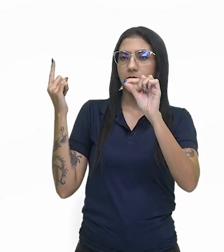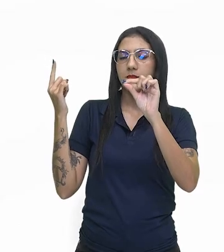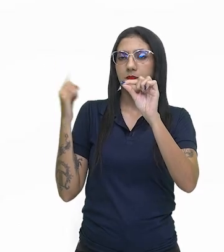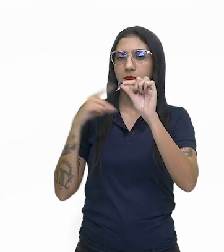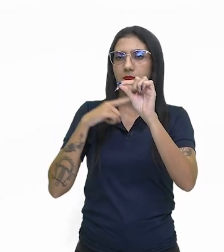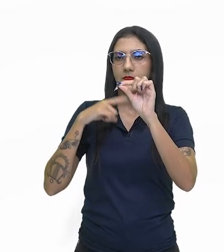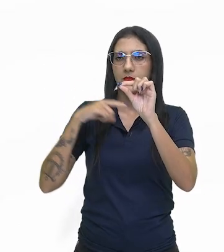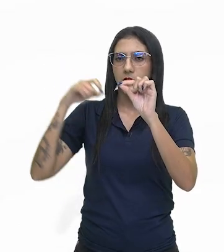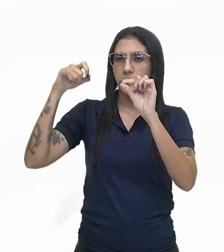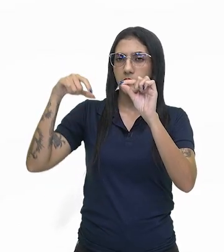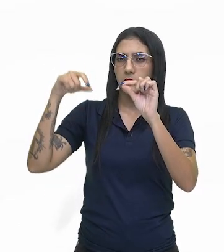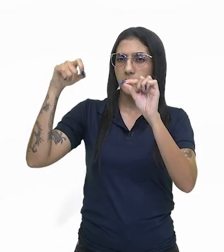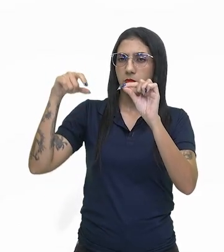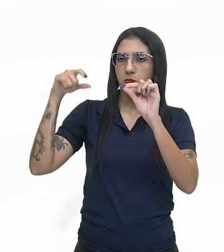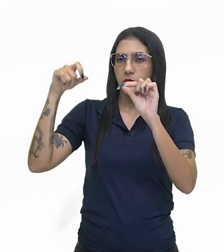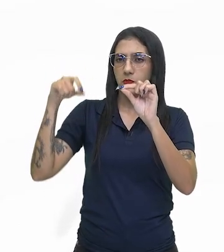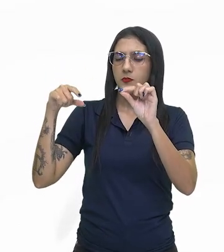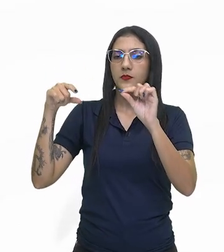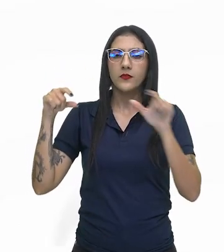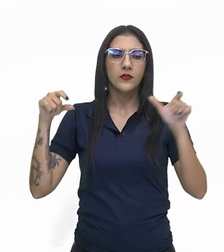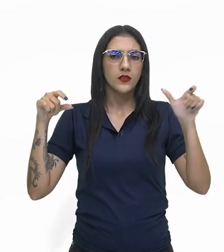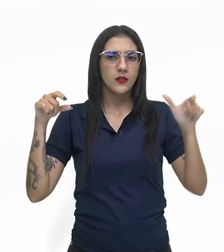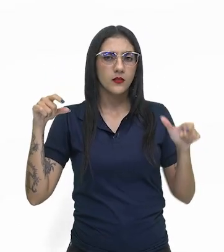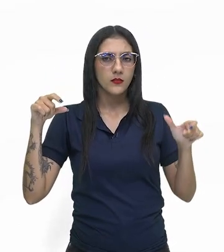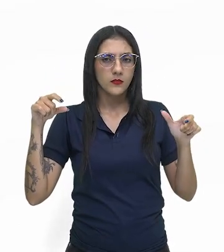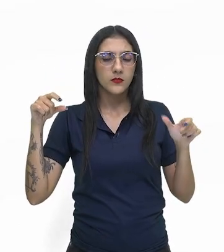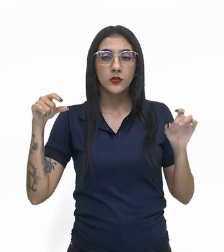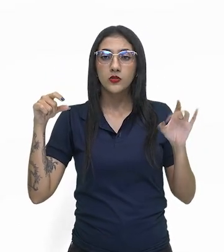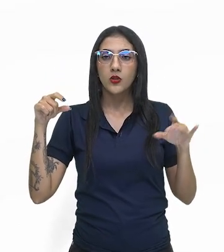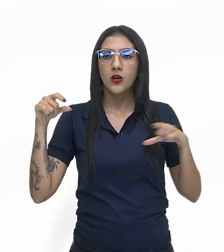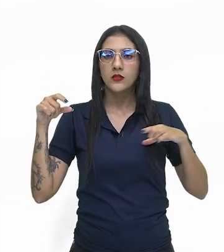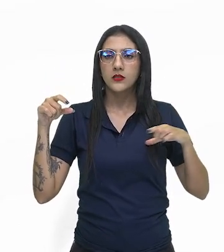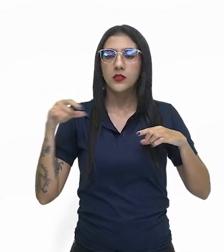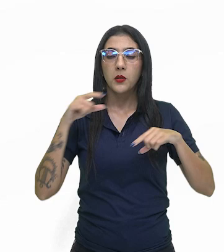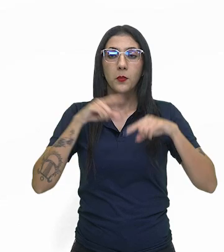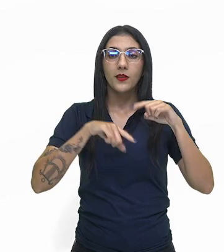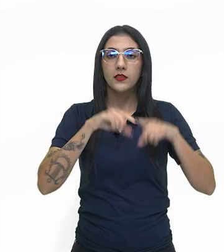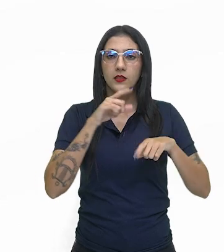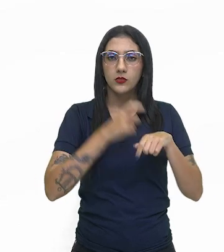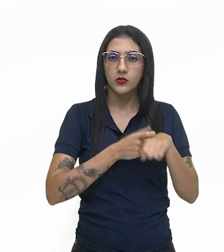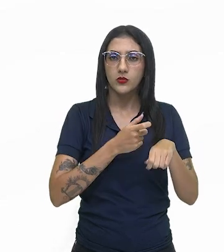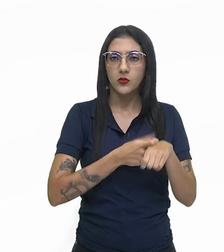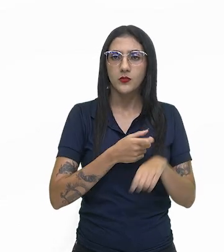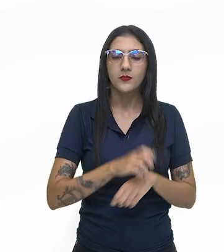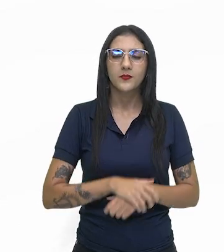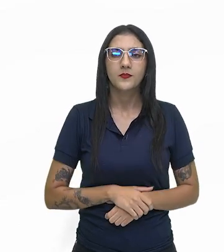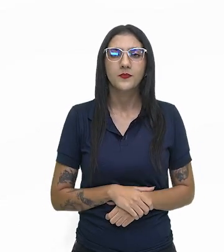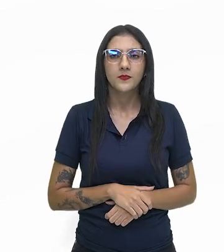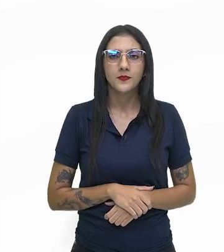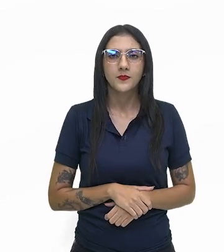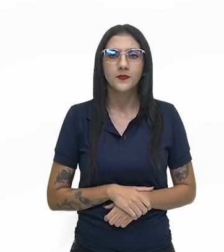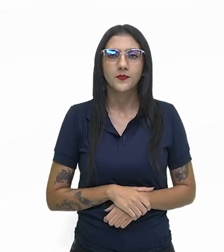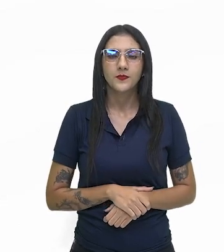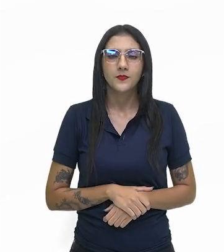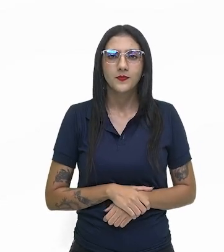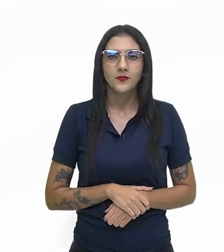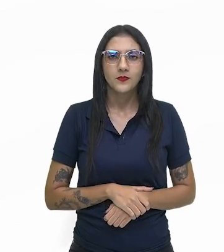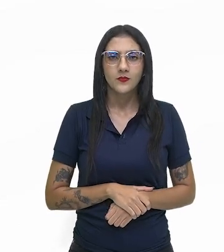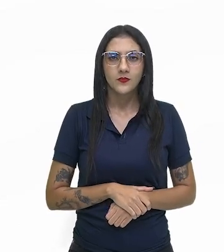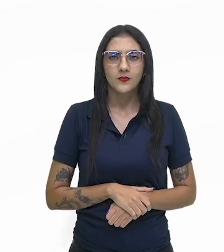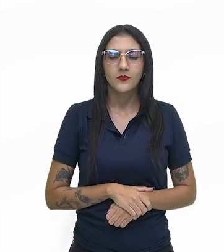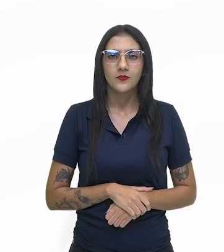ali, lá no balão, fica depositado o sólido, ok? E uma